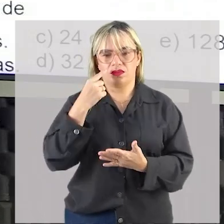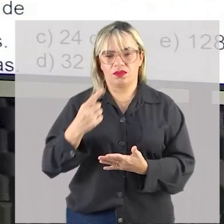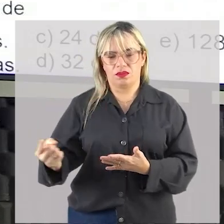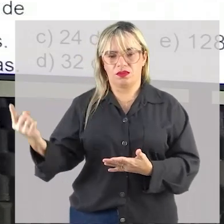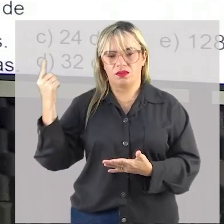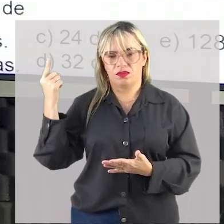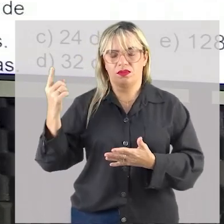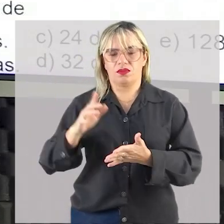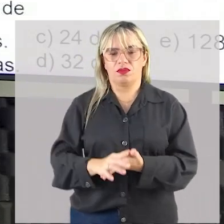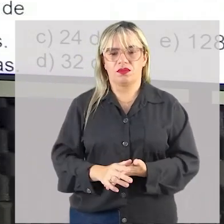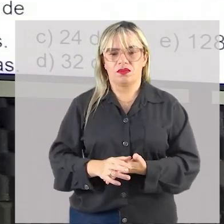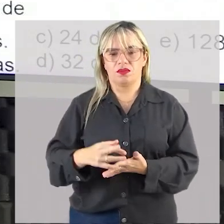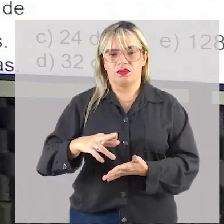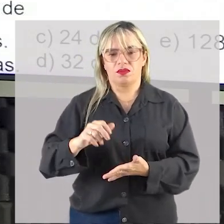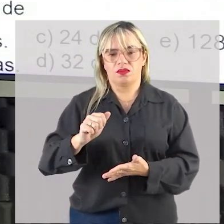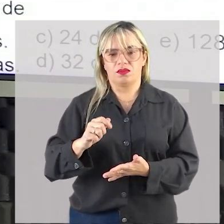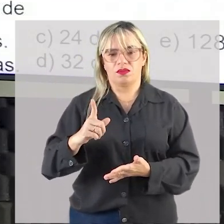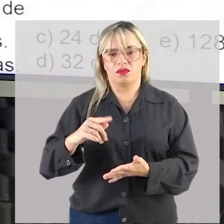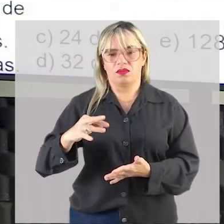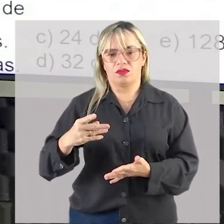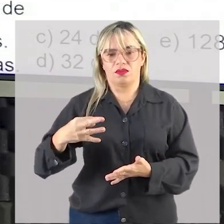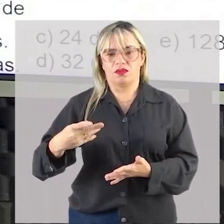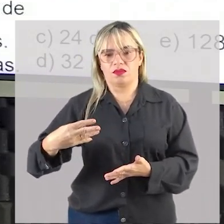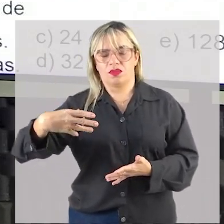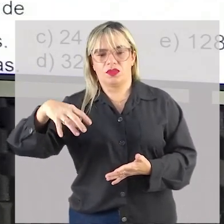de radioatividade.